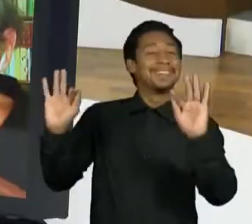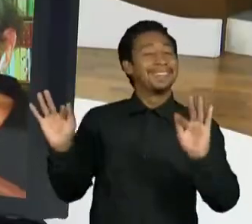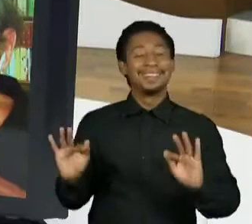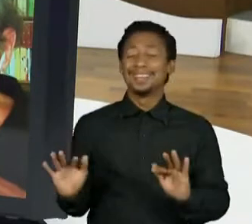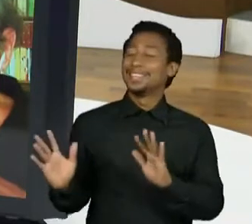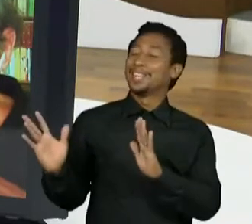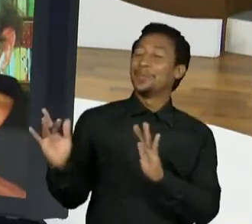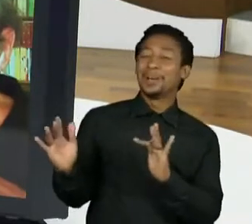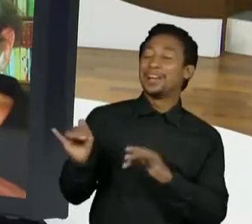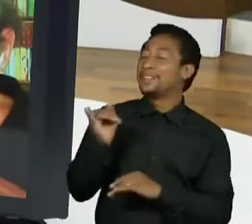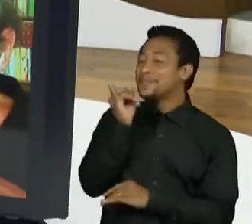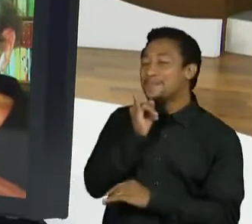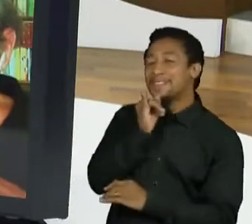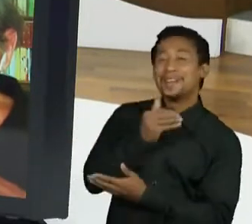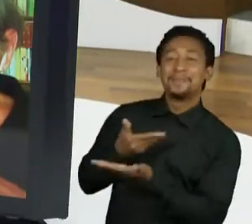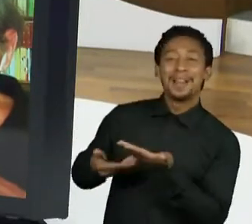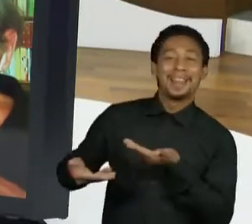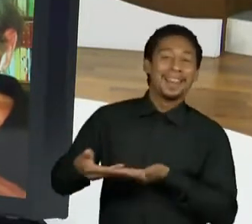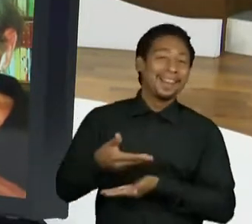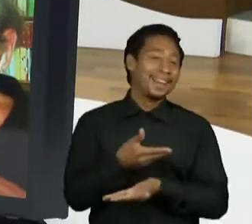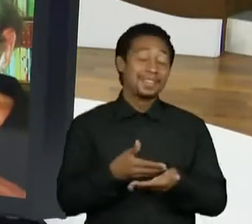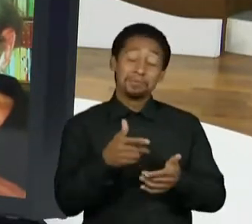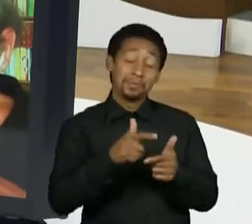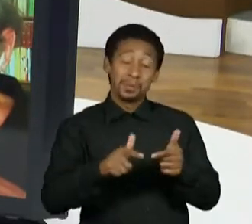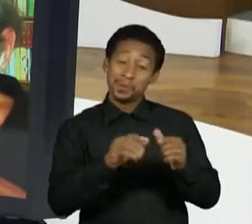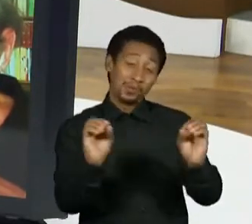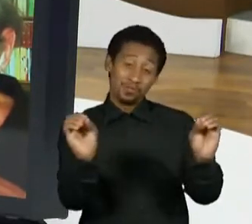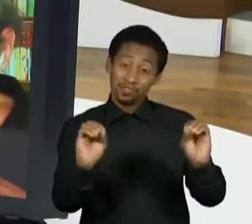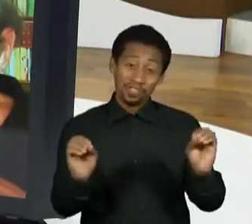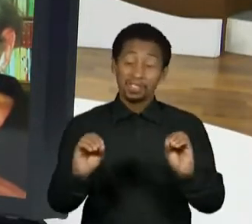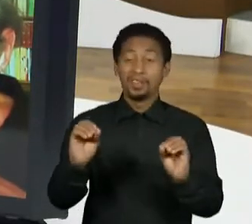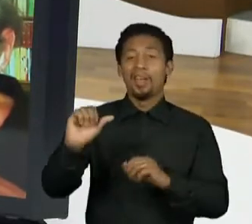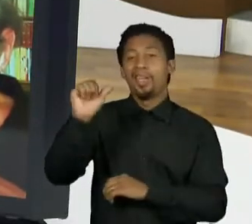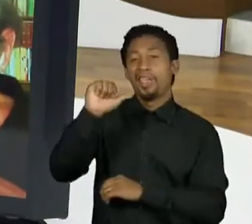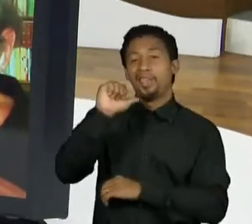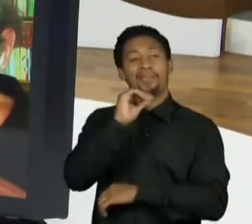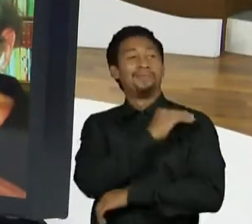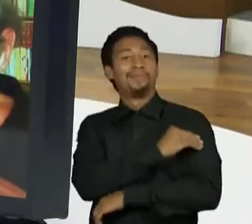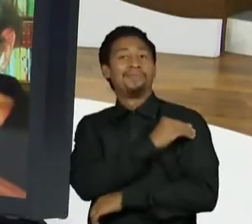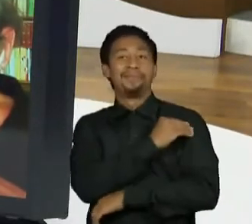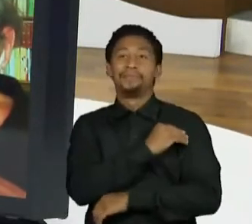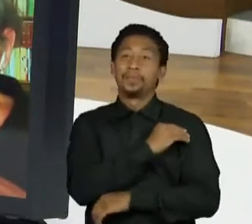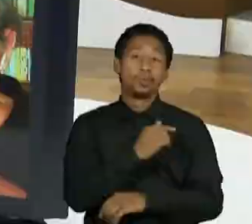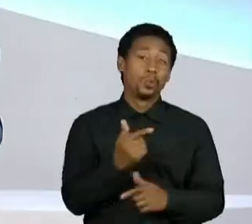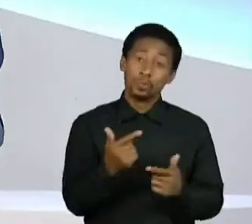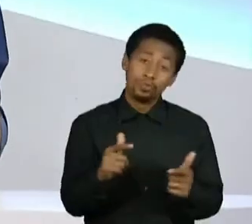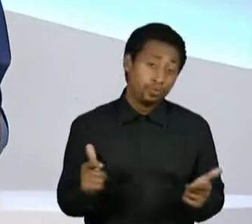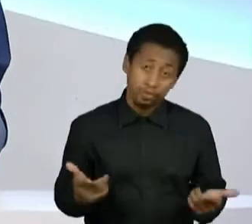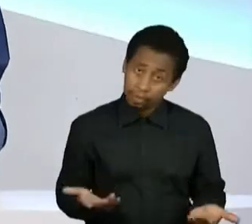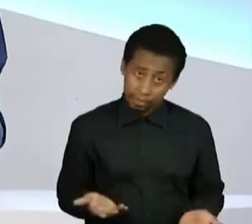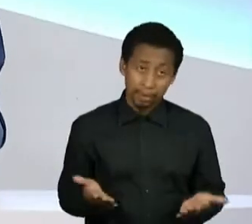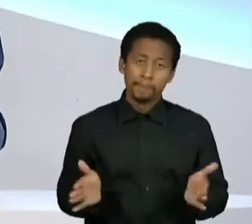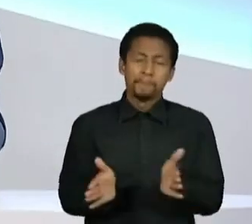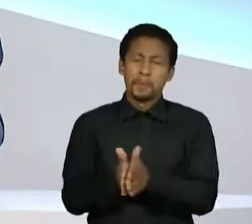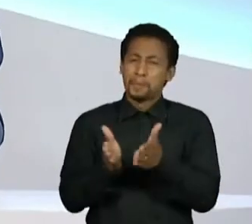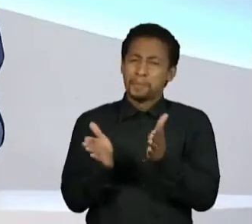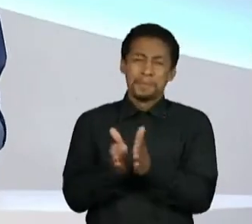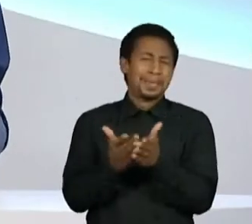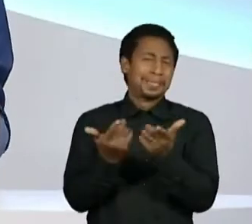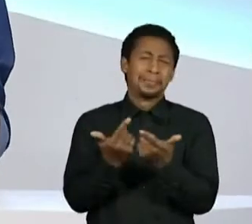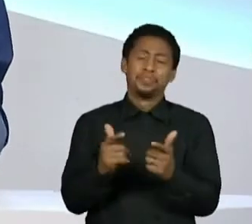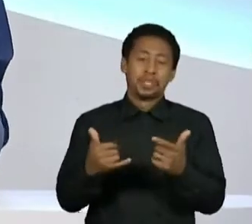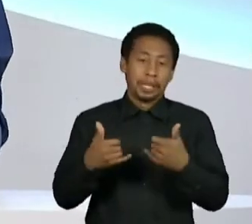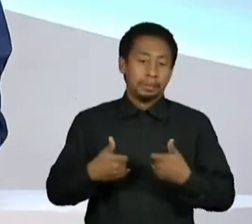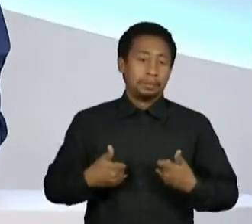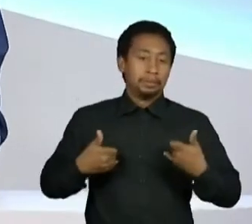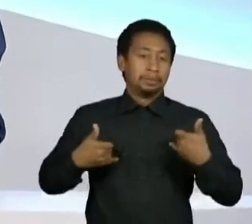todo mundo pegava todo mundo, era legal, não tinha problema, não tinha alcoolismo, não tinha miséria humana,